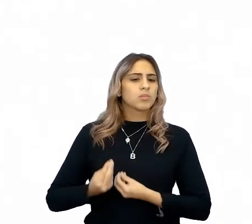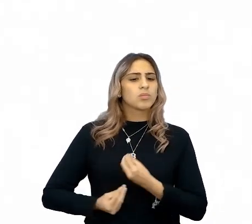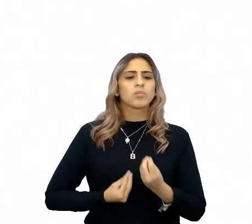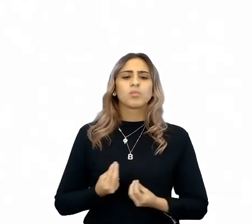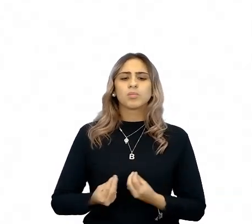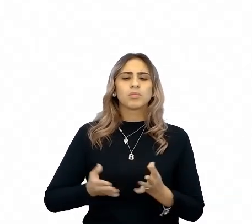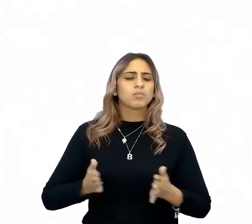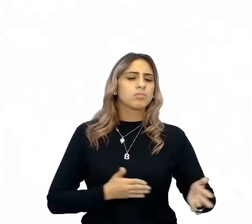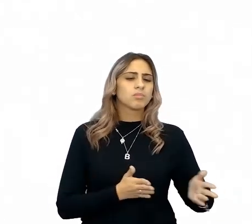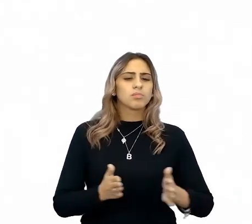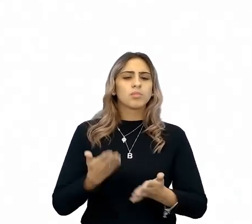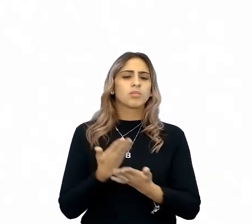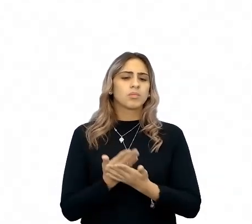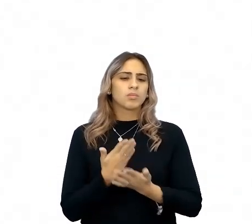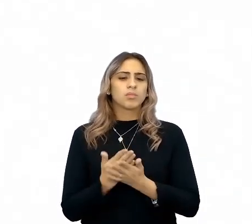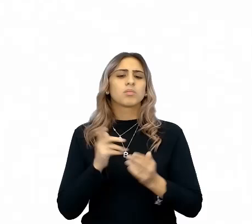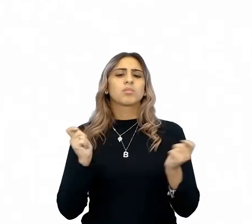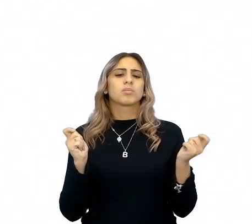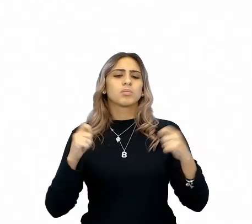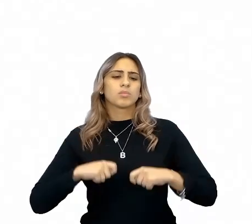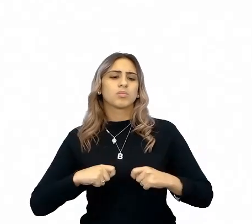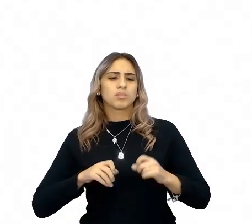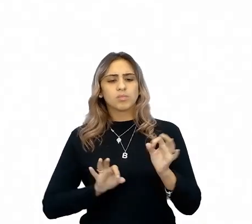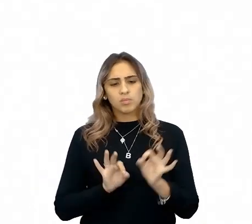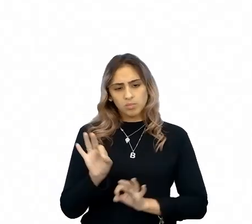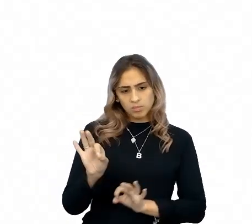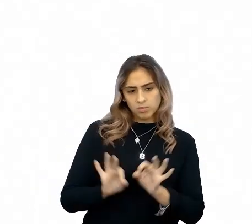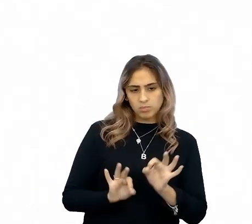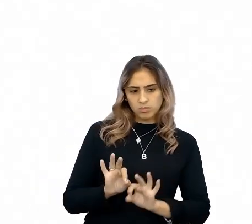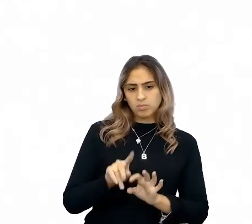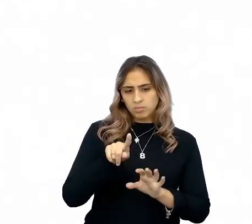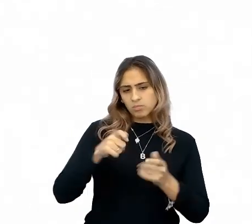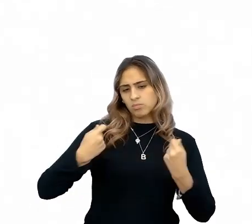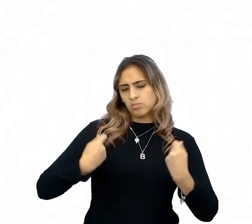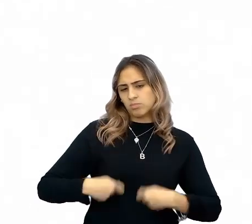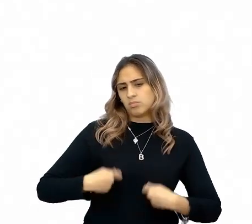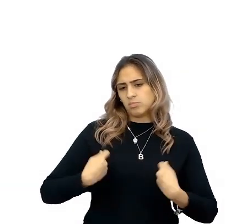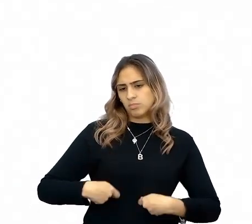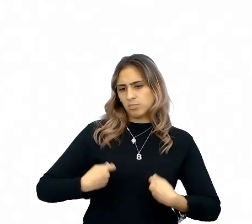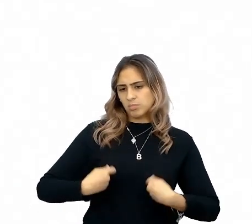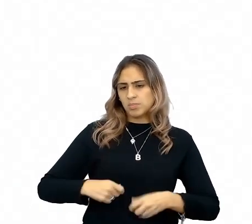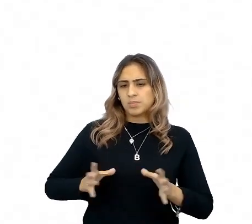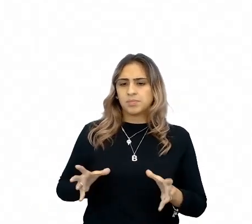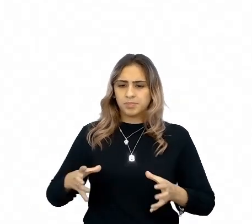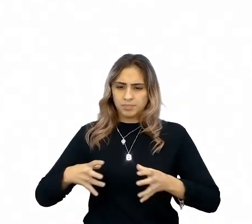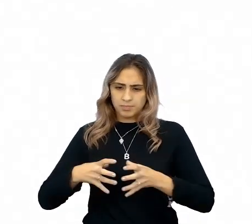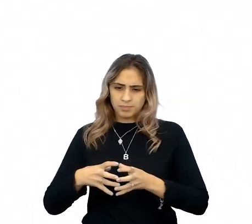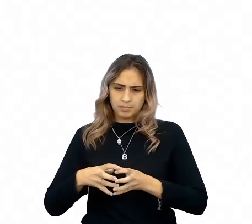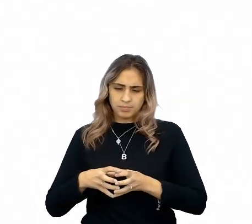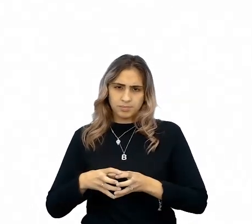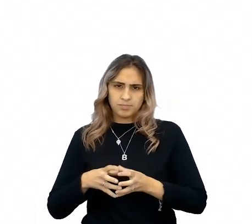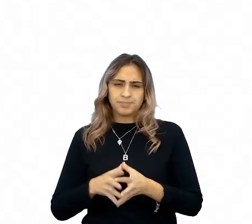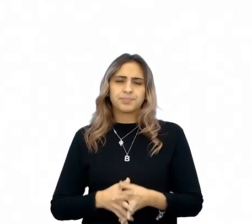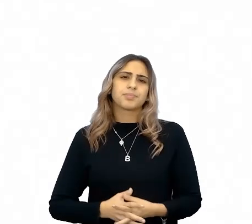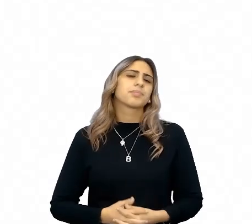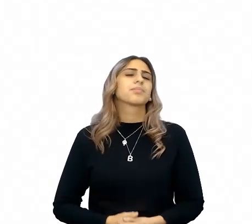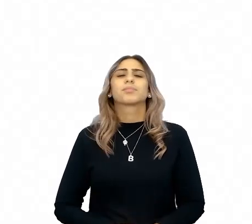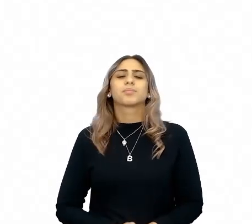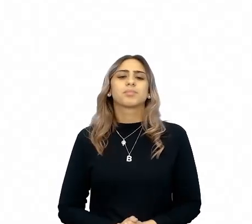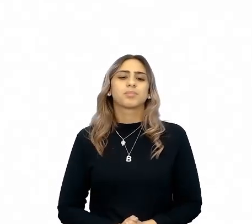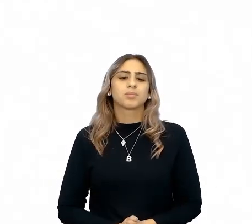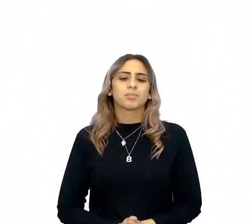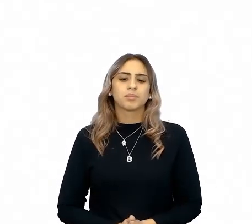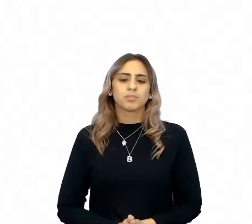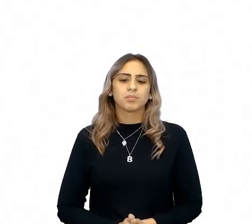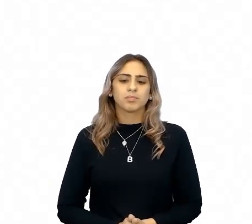Planejar como encaminharão as aulas e os possíveis ajustes que serão necessários aí a